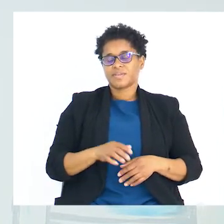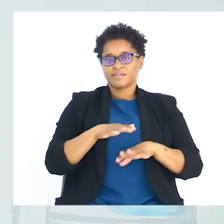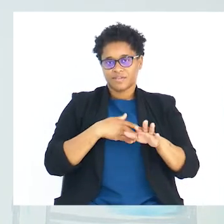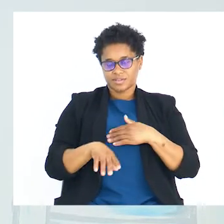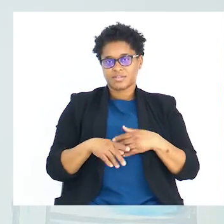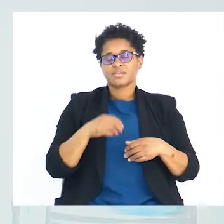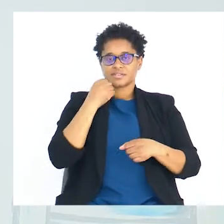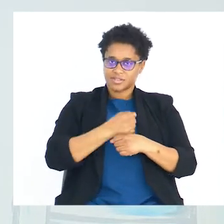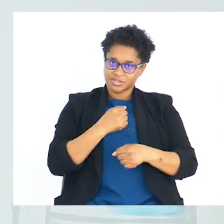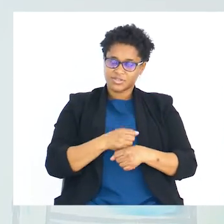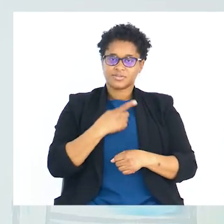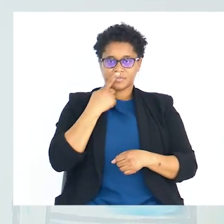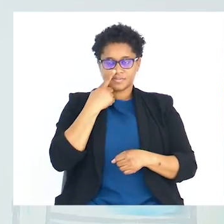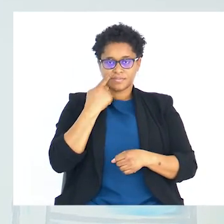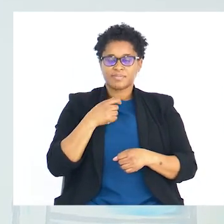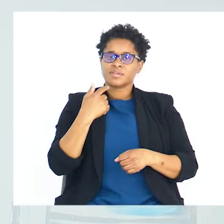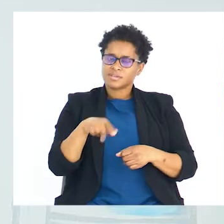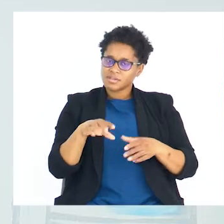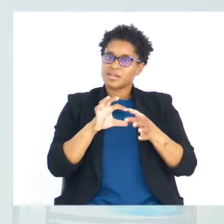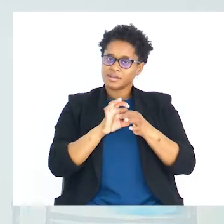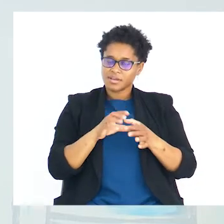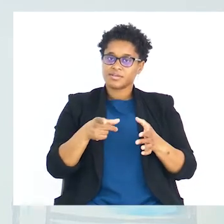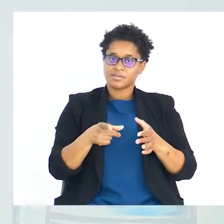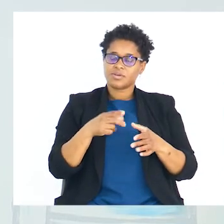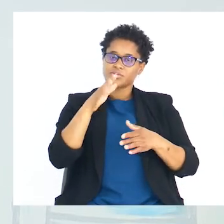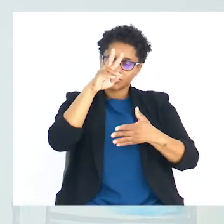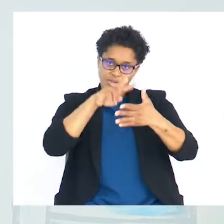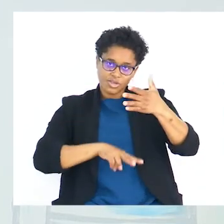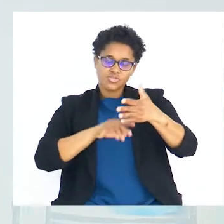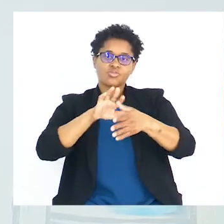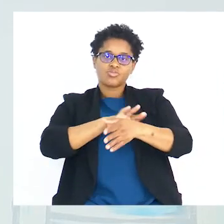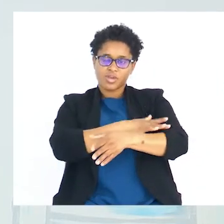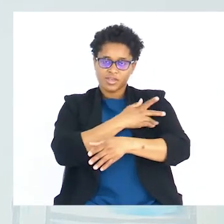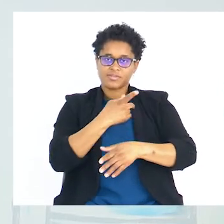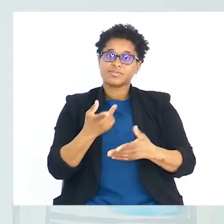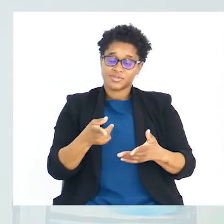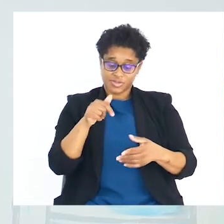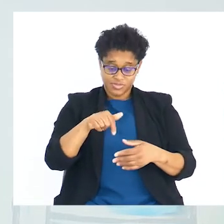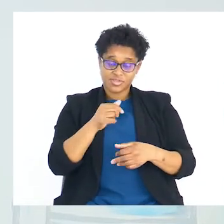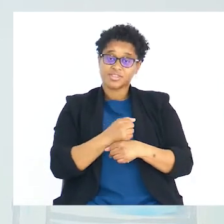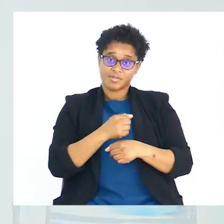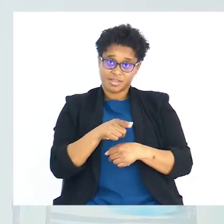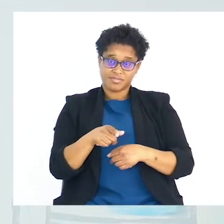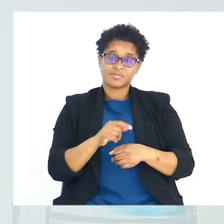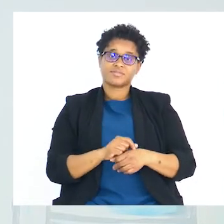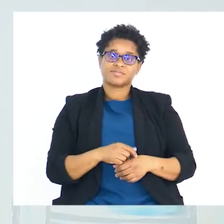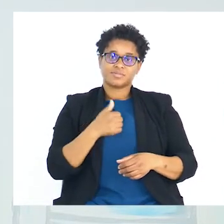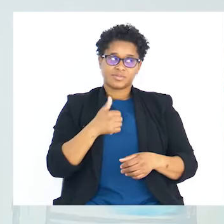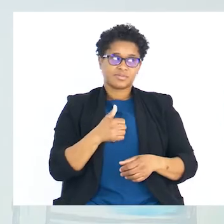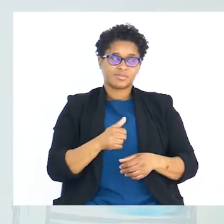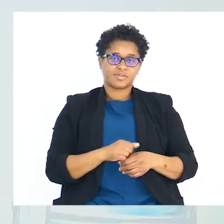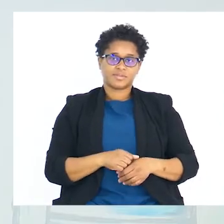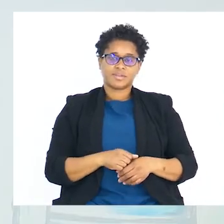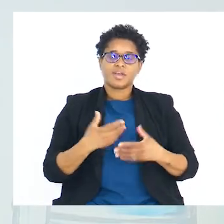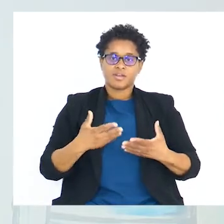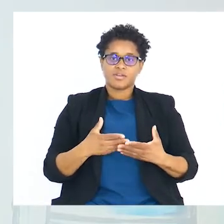fazer exercícios que têm a ver com o quê? Com o texto poético. Não é isso que vimos hoje? Muito bem,